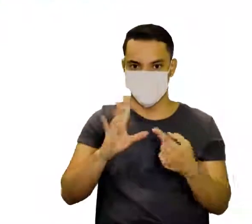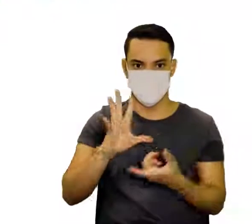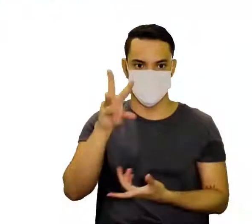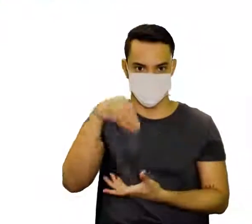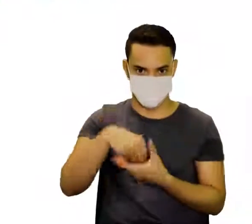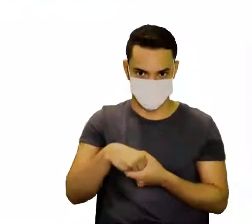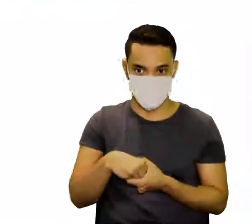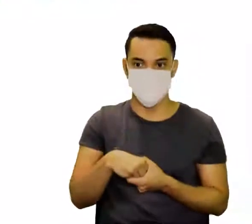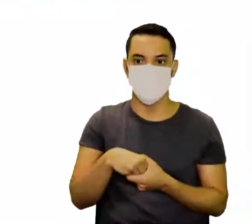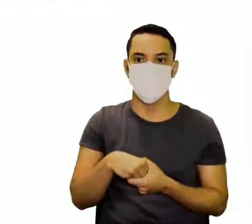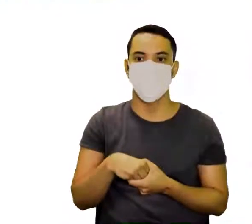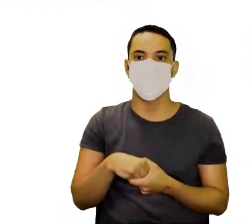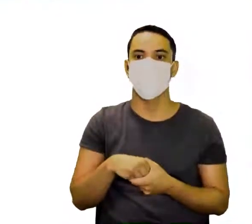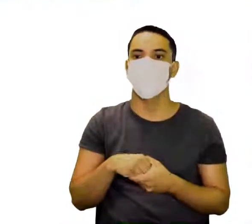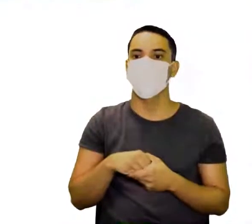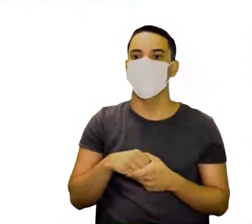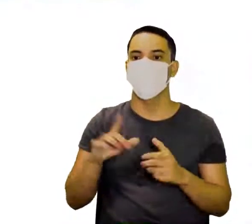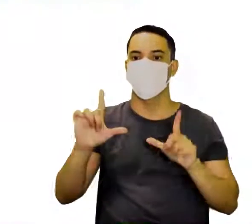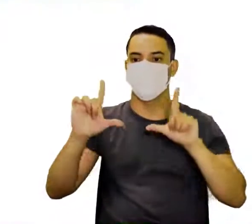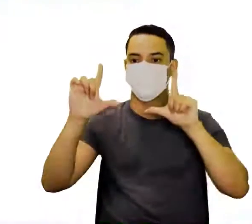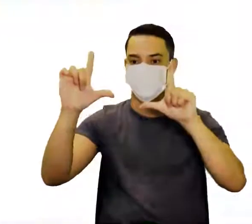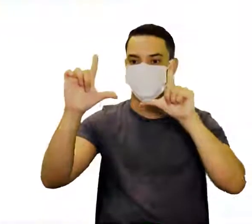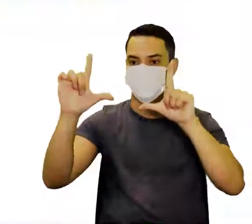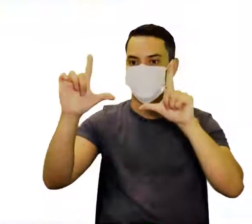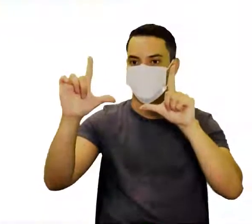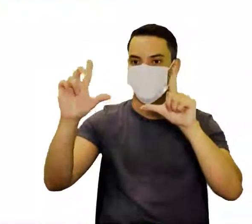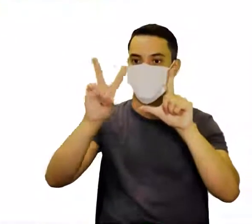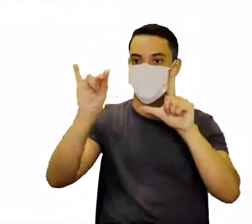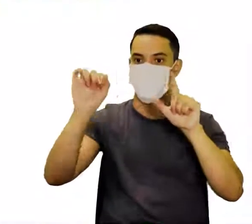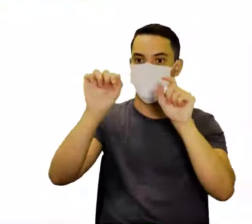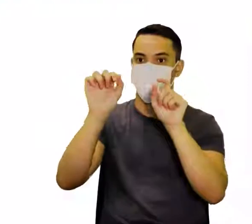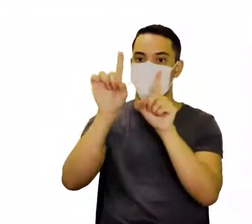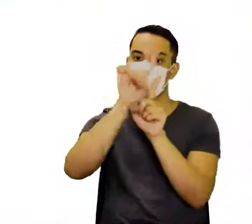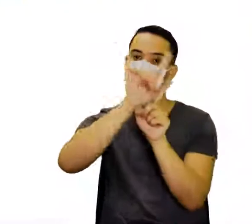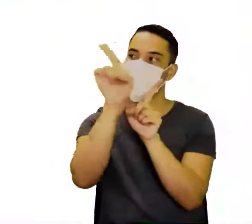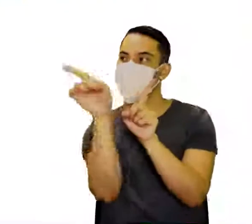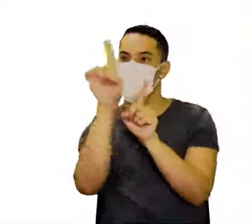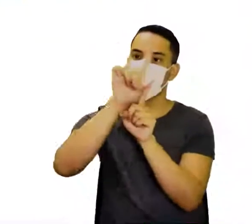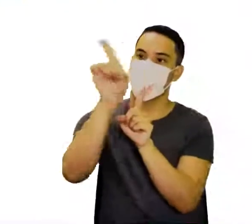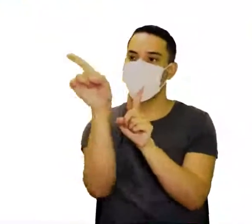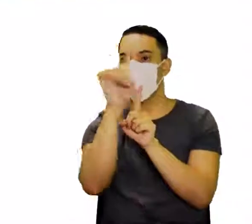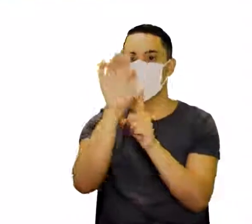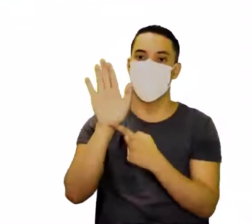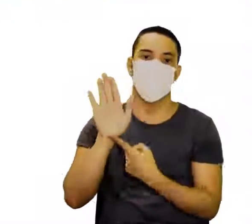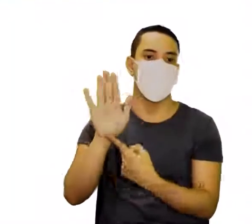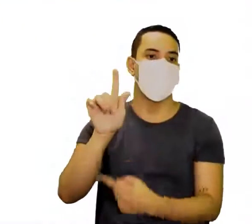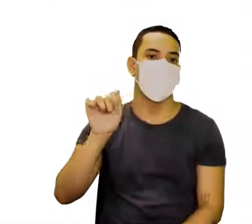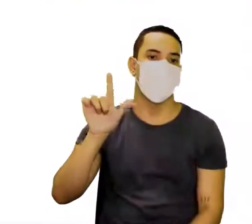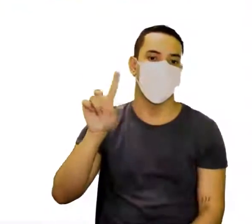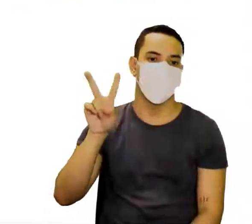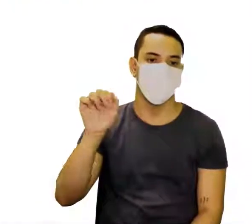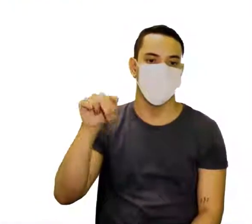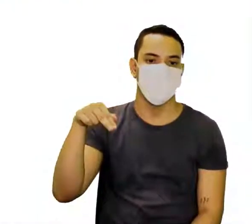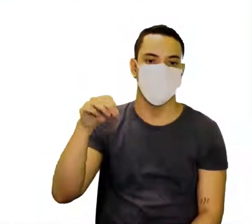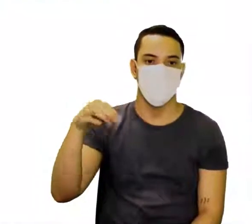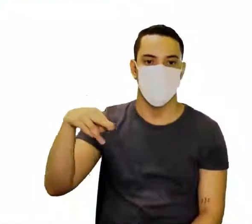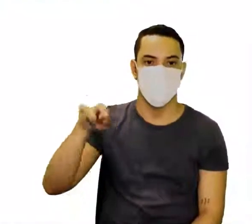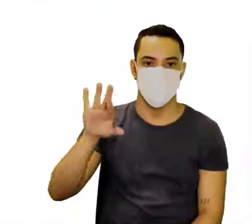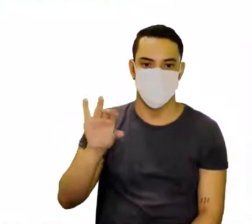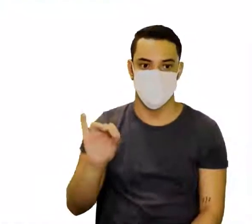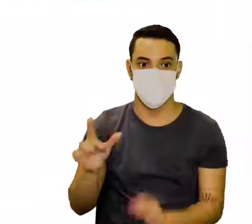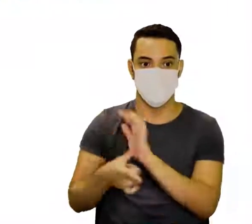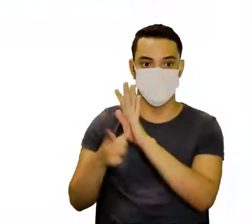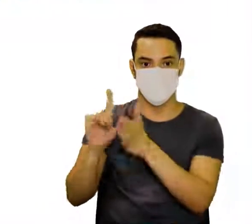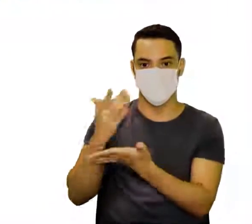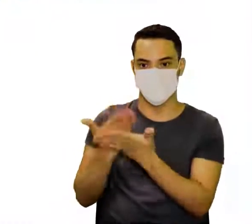bom? E esse galvanômetro aqui, ele vai apontar essa corrente. Professora, por que um galvanômetro? Como eu tinha falado para vocês na